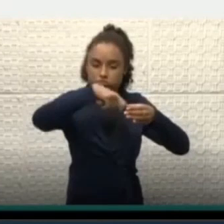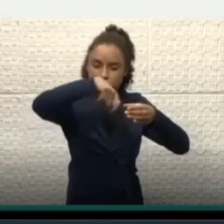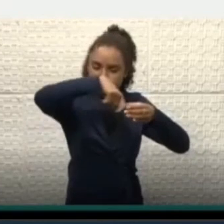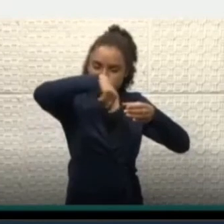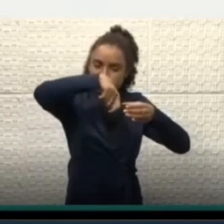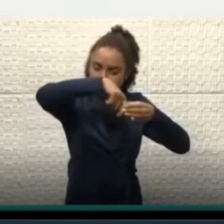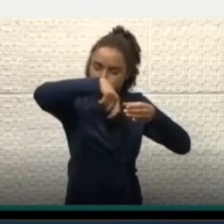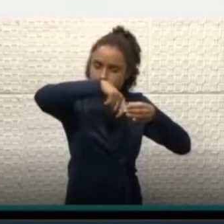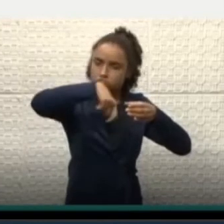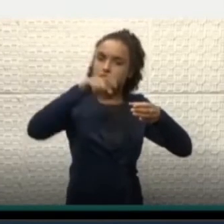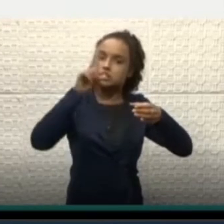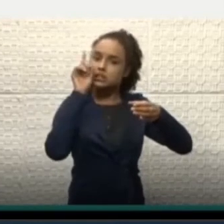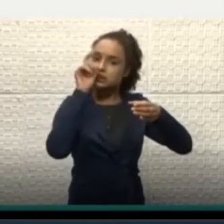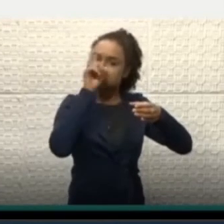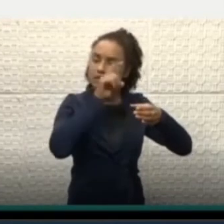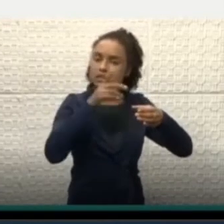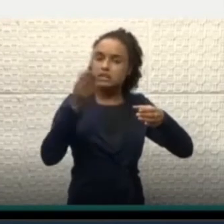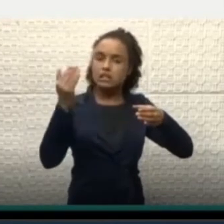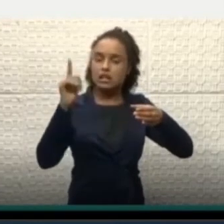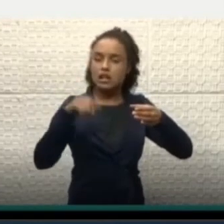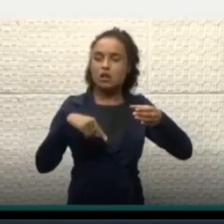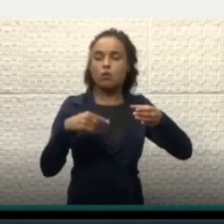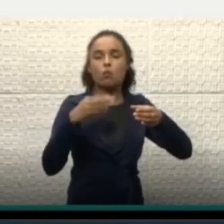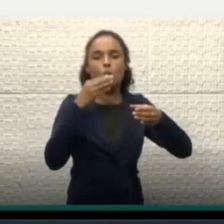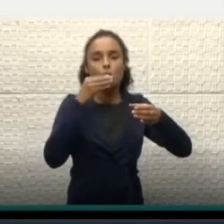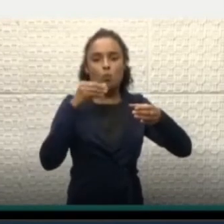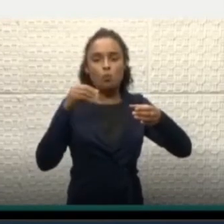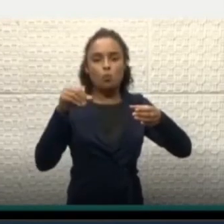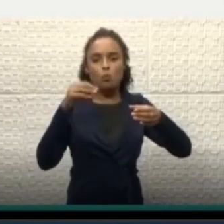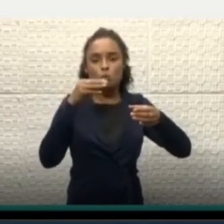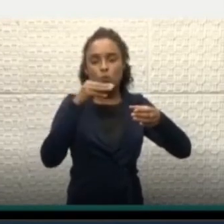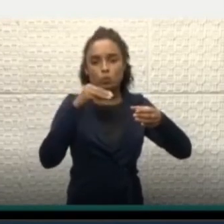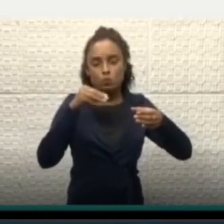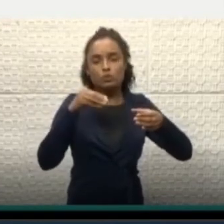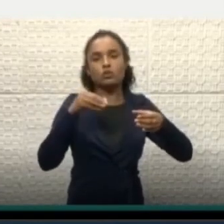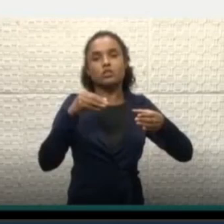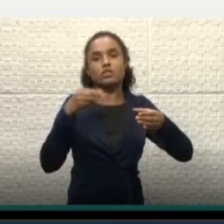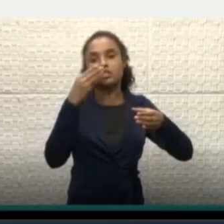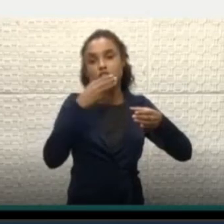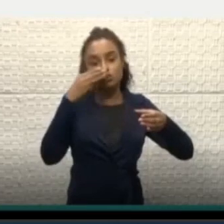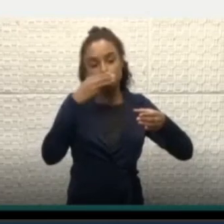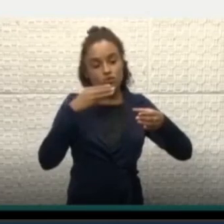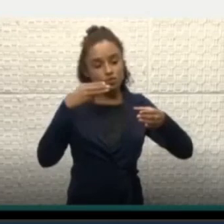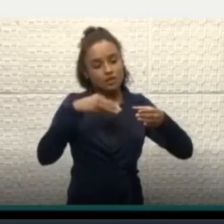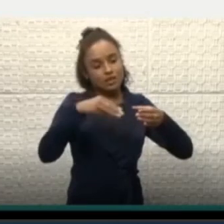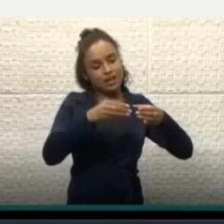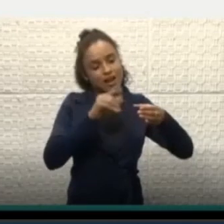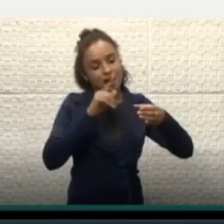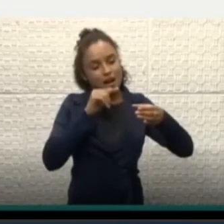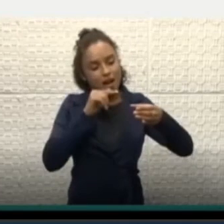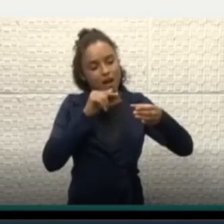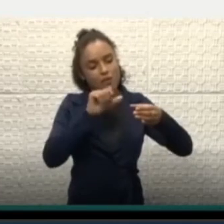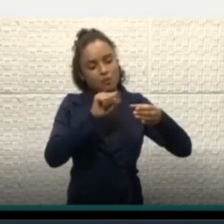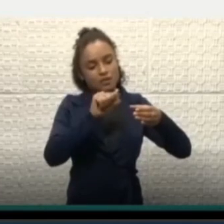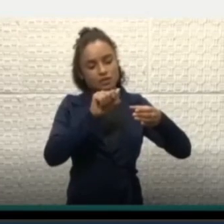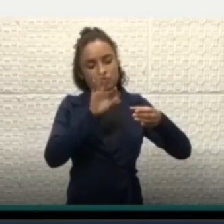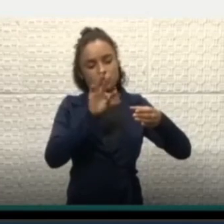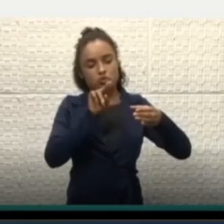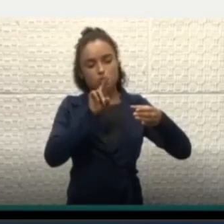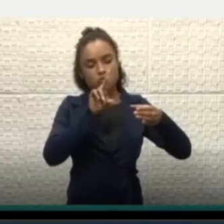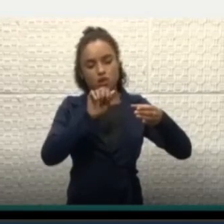for diluindo, vai ser mais difícil o restante do açúcar sumir. Por quê? Vai ficando saturado a água. Mas ainda assim,